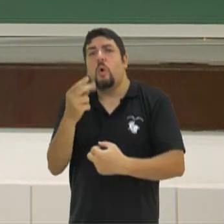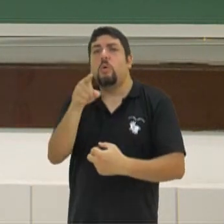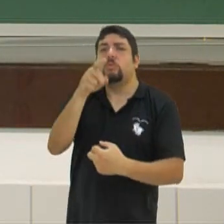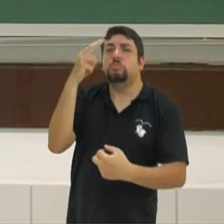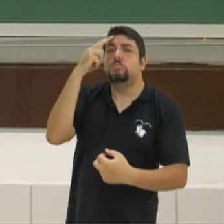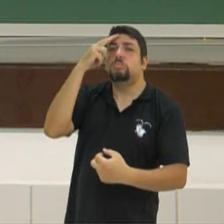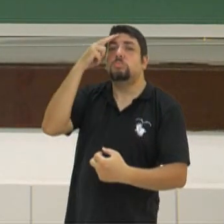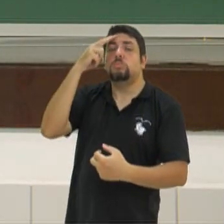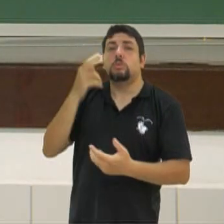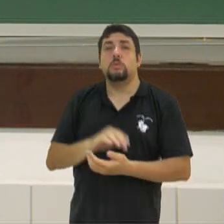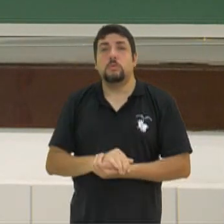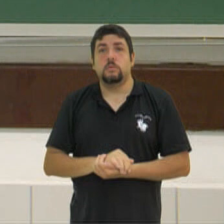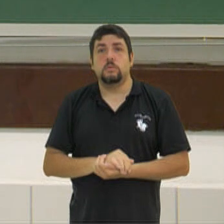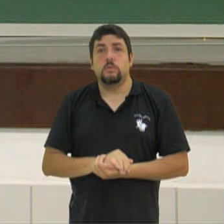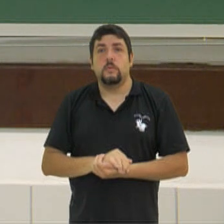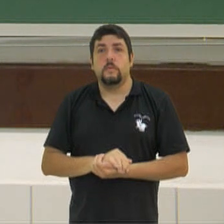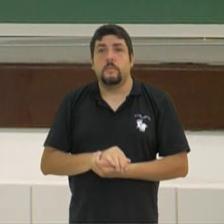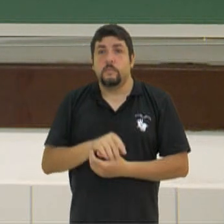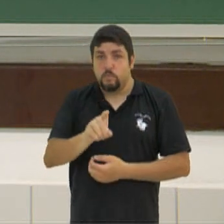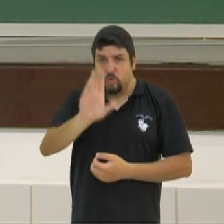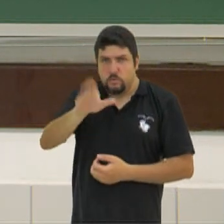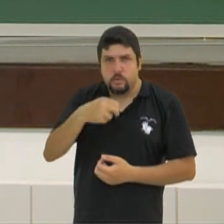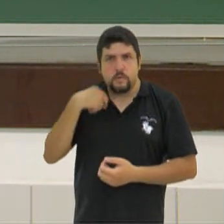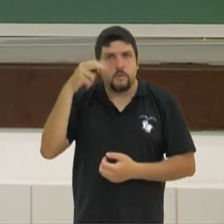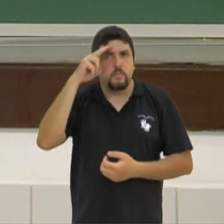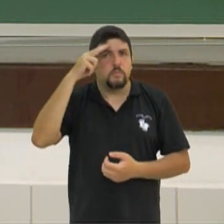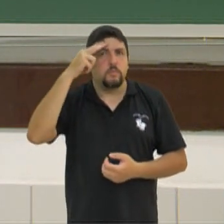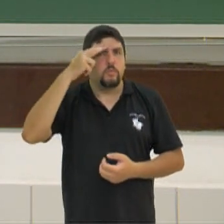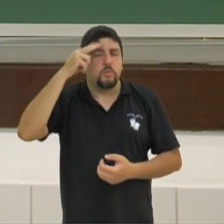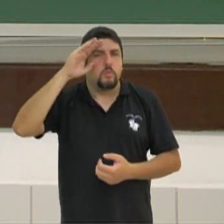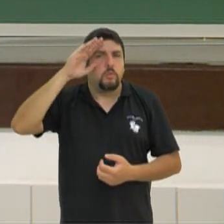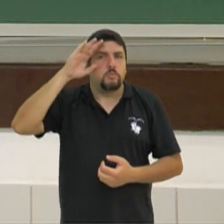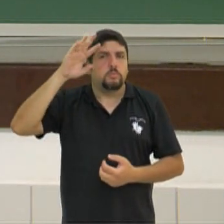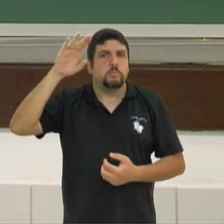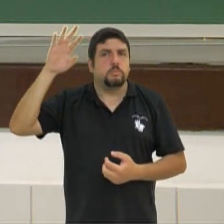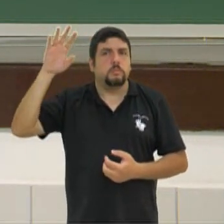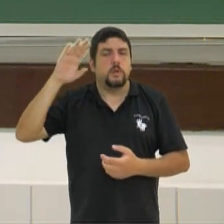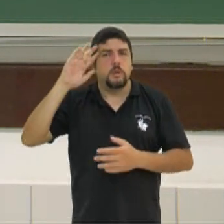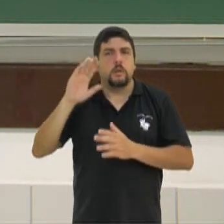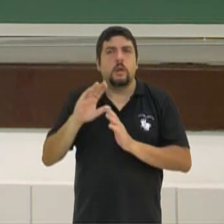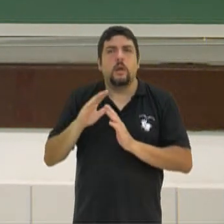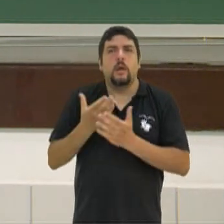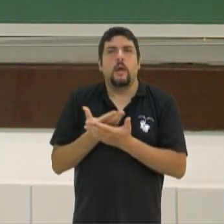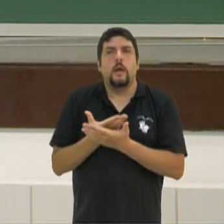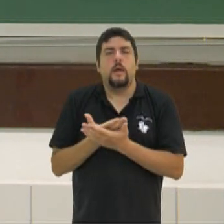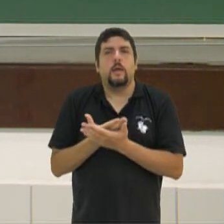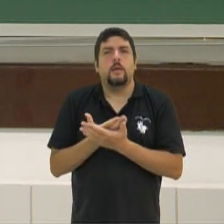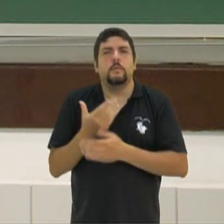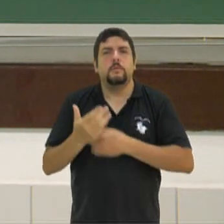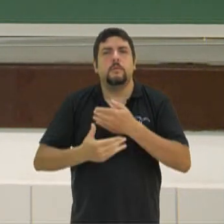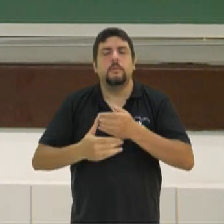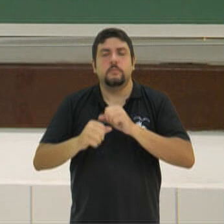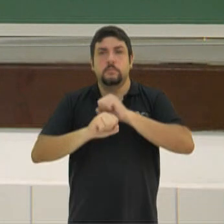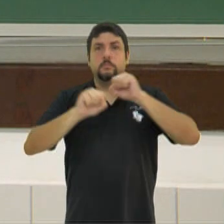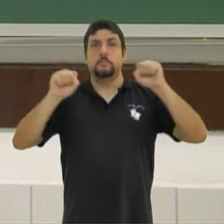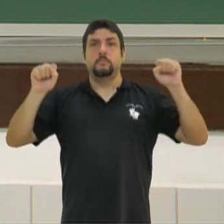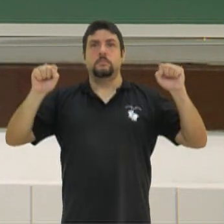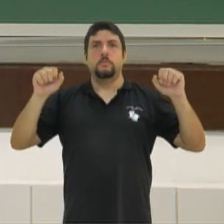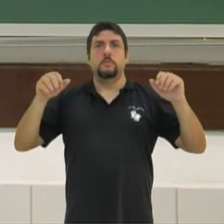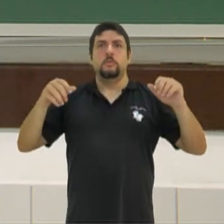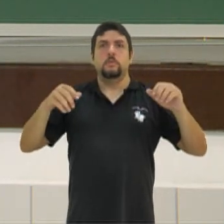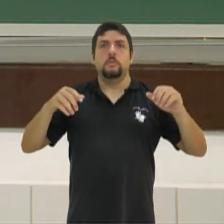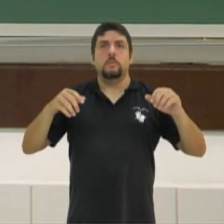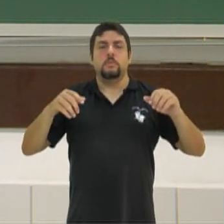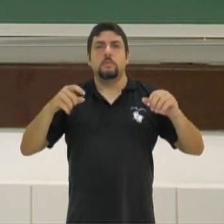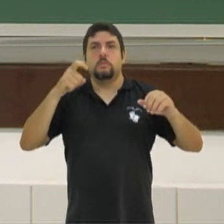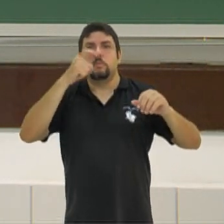não sonhou que estava na escola ou que estava assistindo uma aula e na verdade você acordou e viu que era tudo um sonho? Então o sonho também nos leva